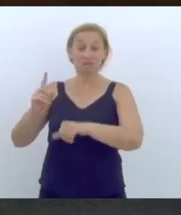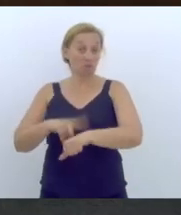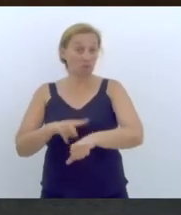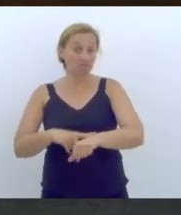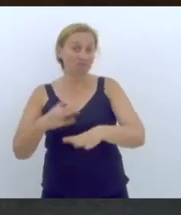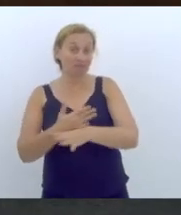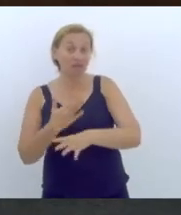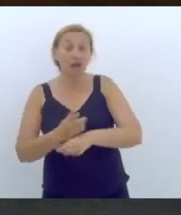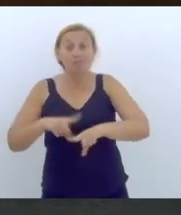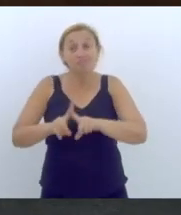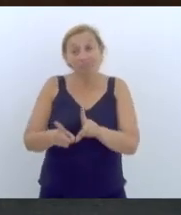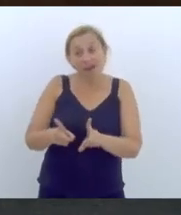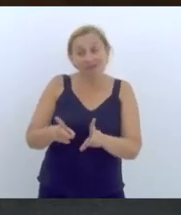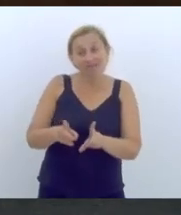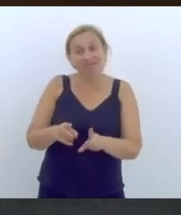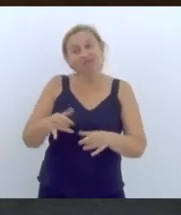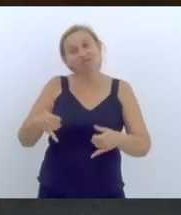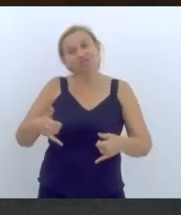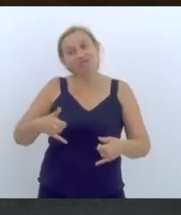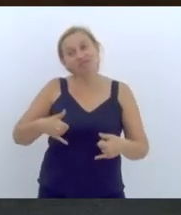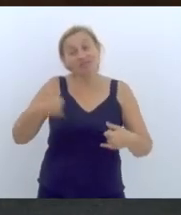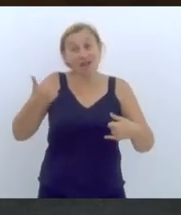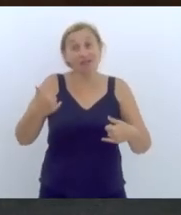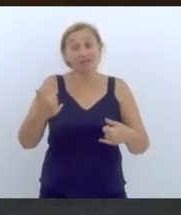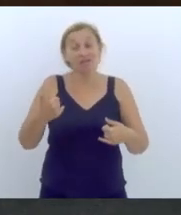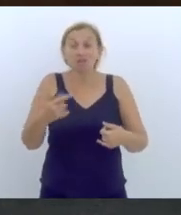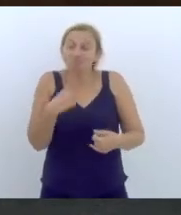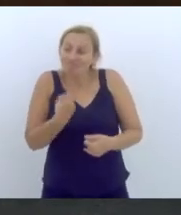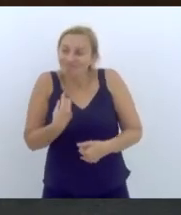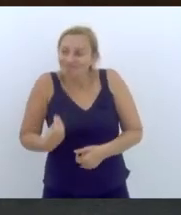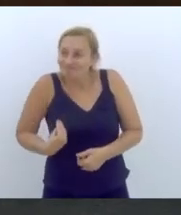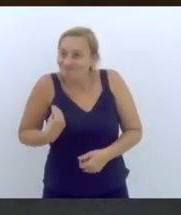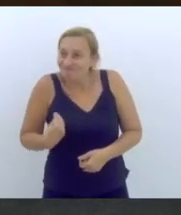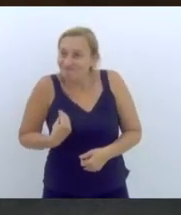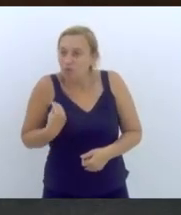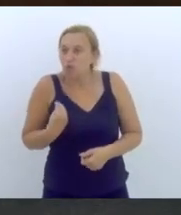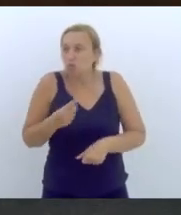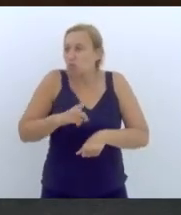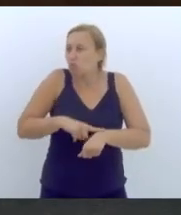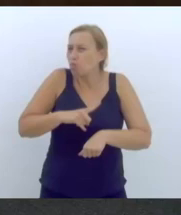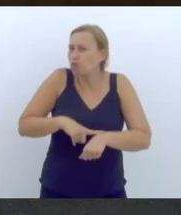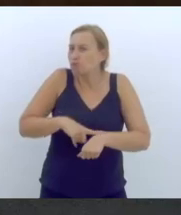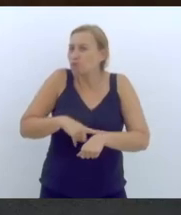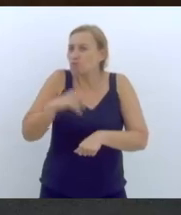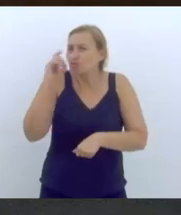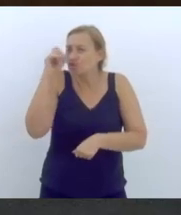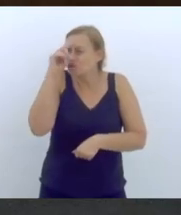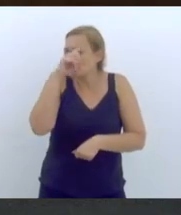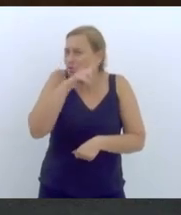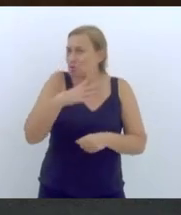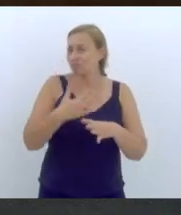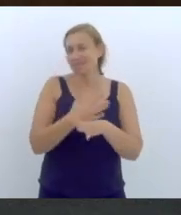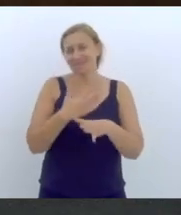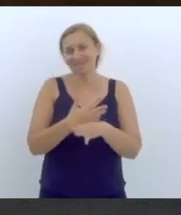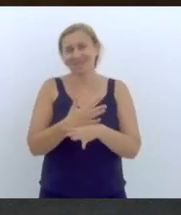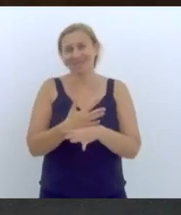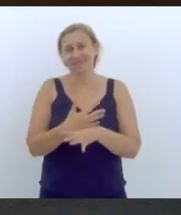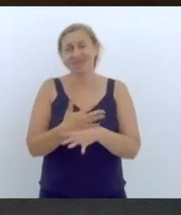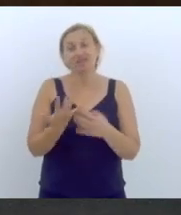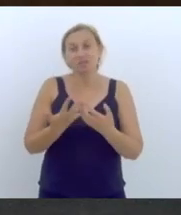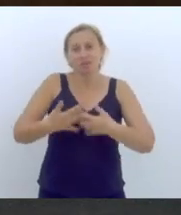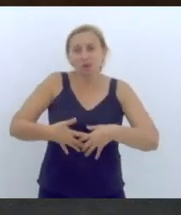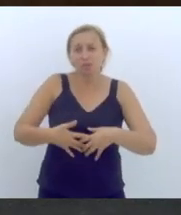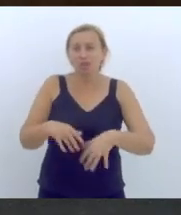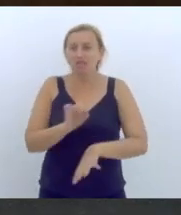Mas, embora seja um aniversário, nós estamos vivendo um momento tenebroso para a cidade de Petrópolis. Não